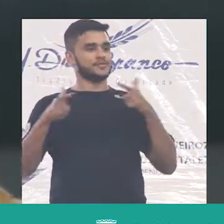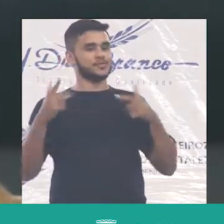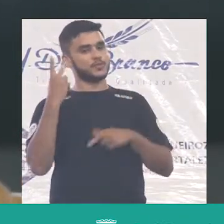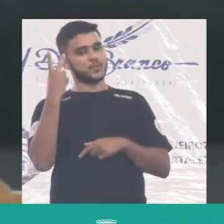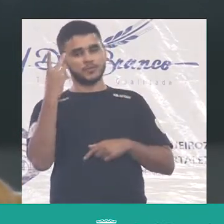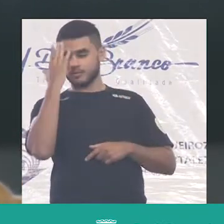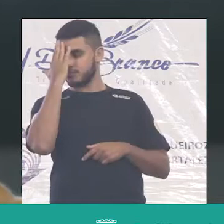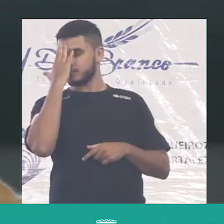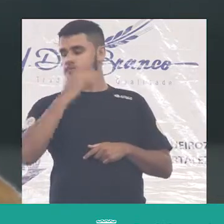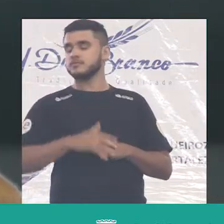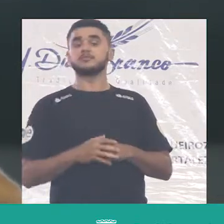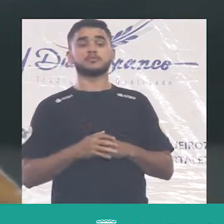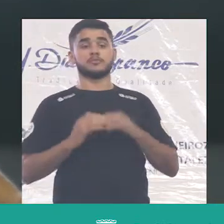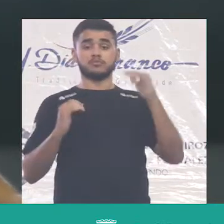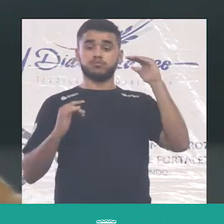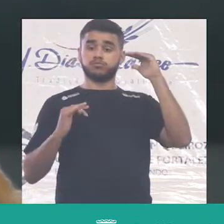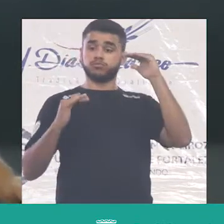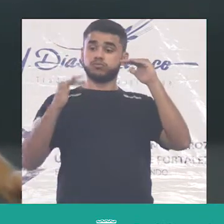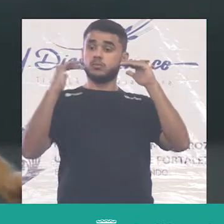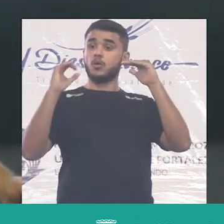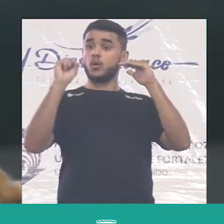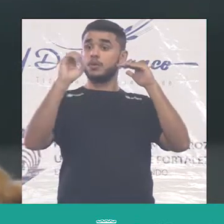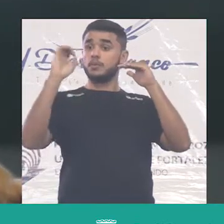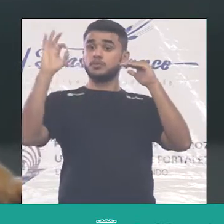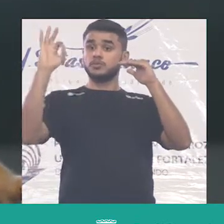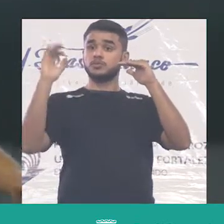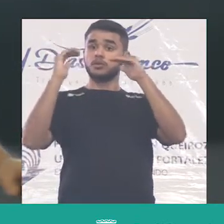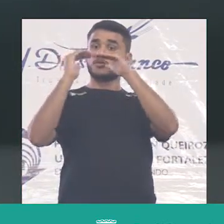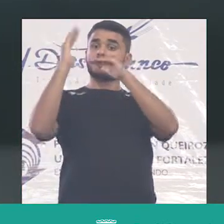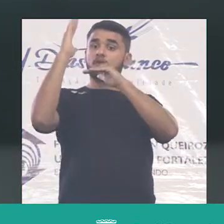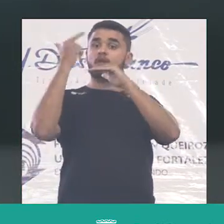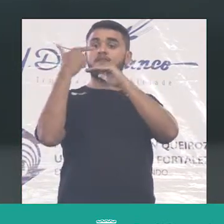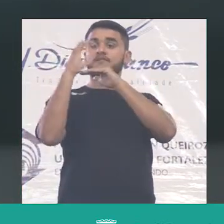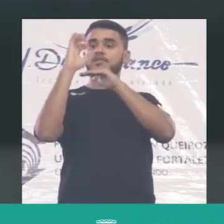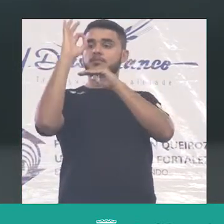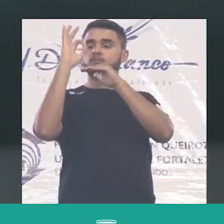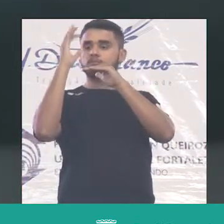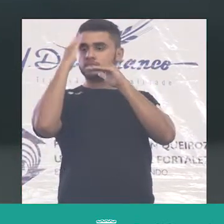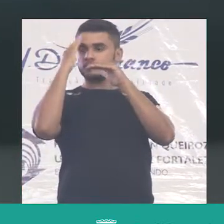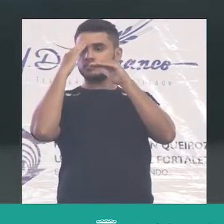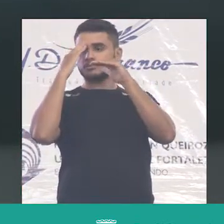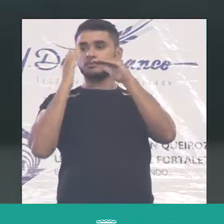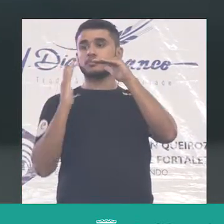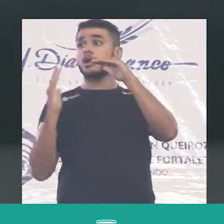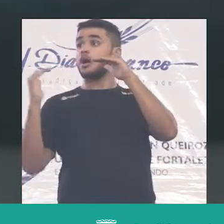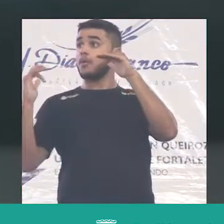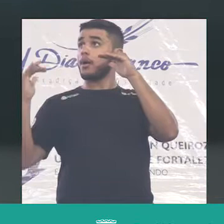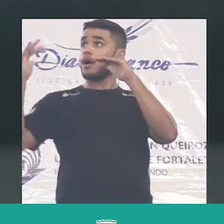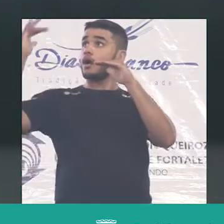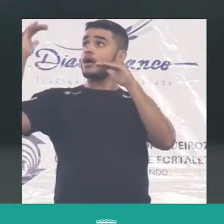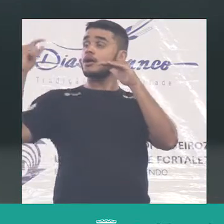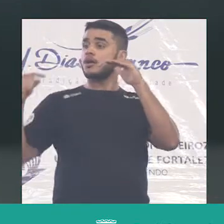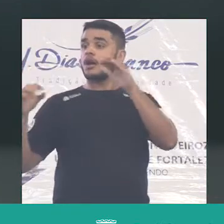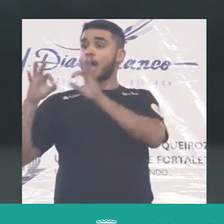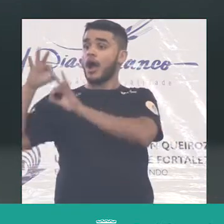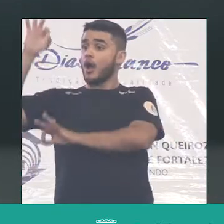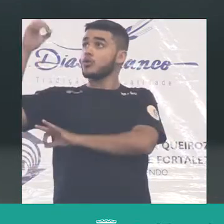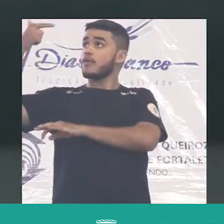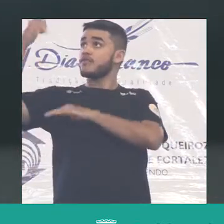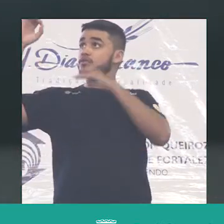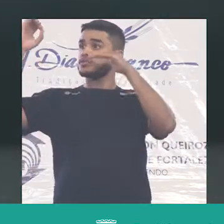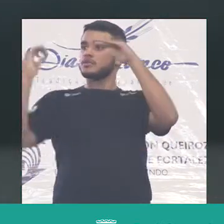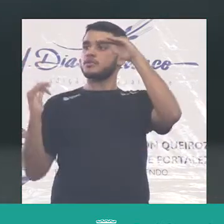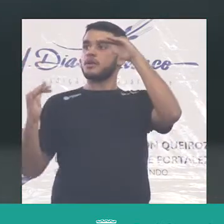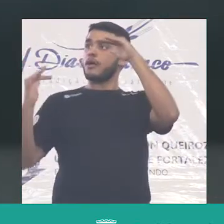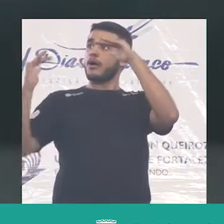até 80% do volume, só cheguei até 80% desse 20, ou seja, só cheguei até 16. Como são 16 decímetros, porque